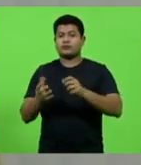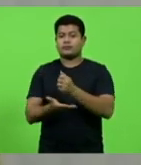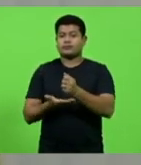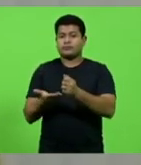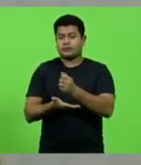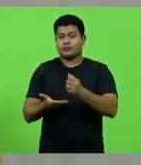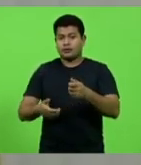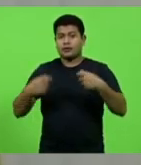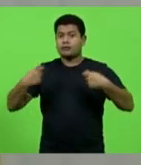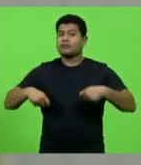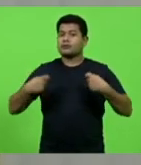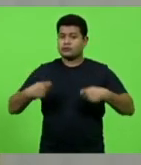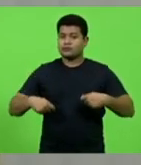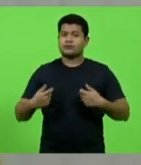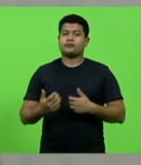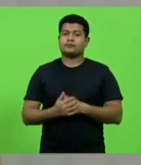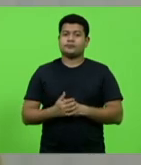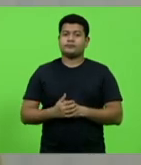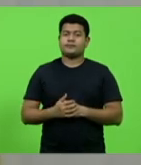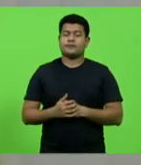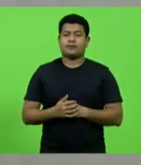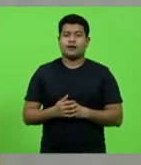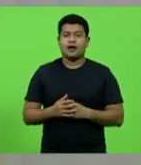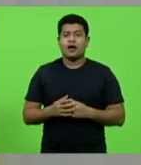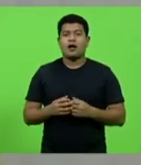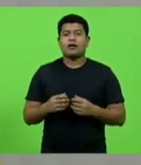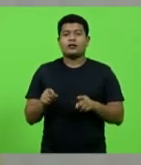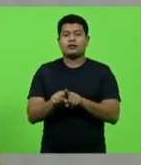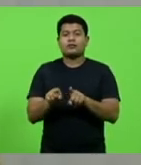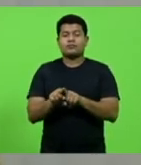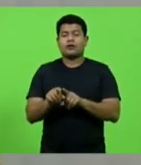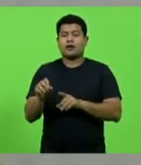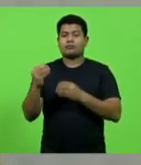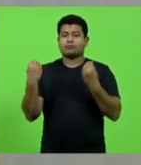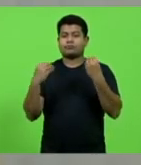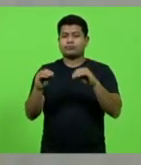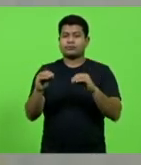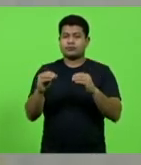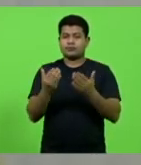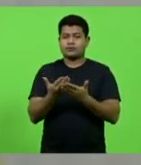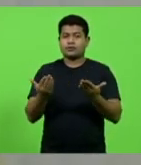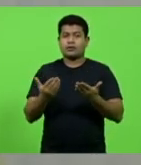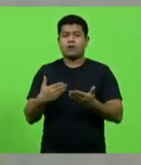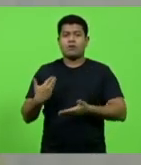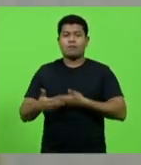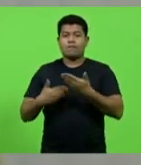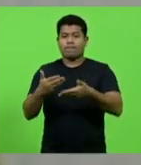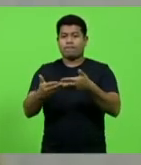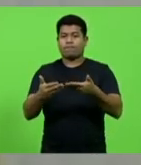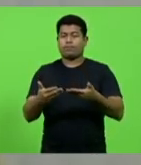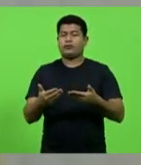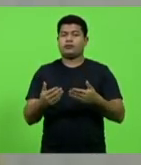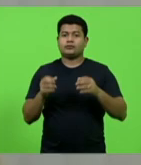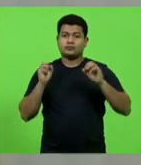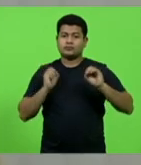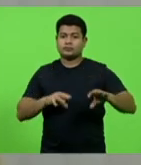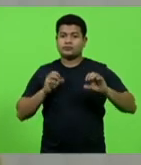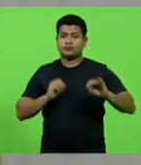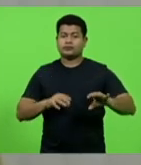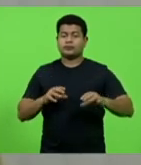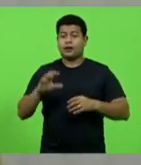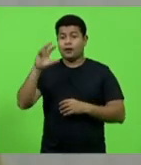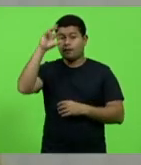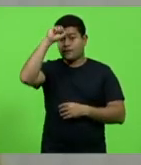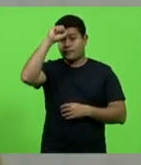ser cumpridas, implementadas, tendo em vista o processo de ensino, de